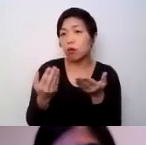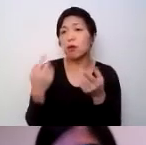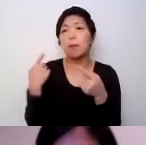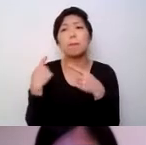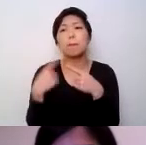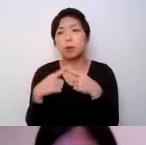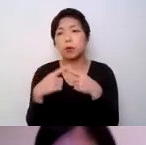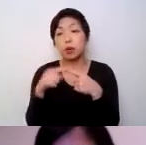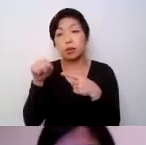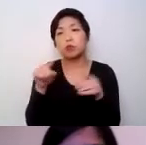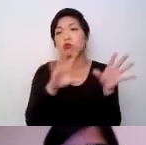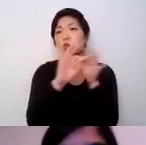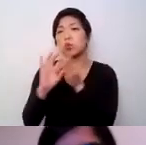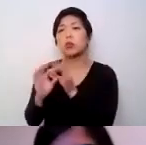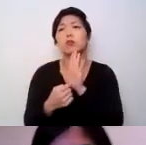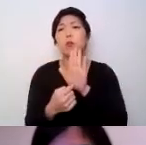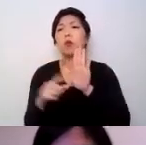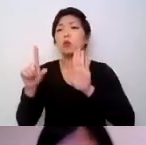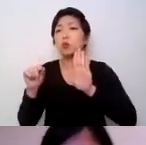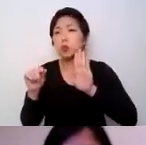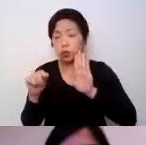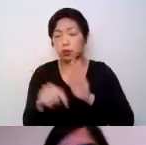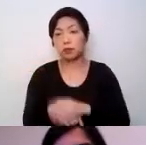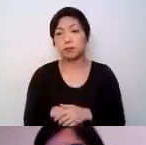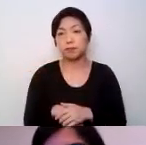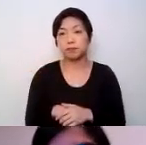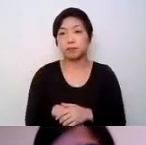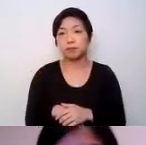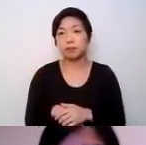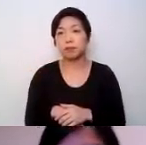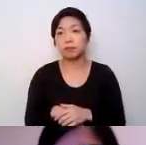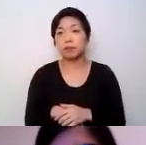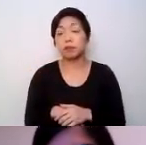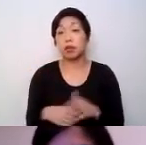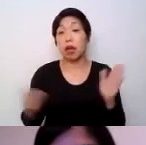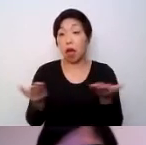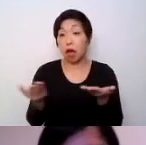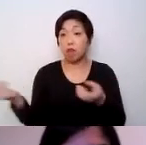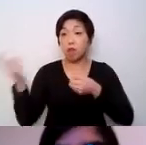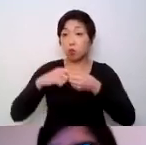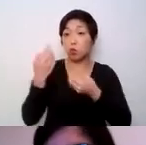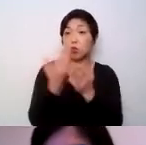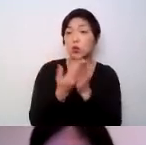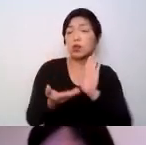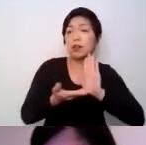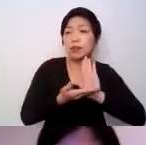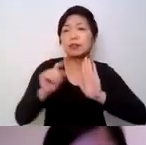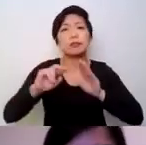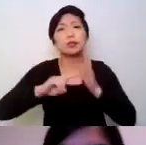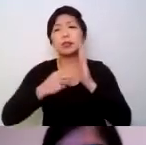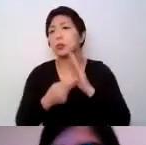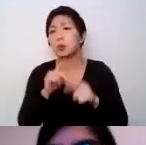diz do nosso contexto o que o resgate da Lina Bobardi nos últimos anos diz sobre o contexto atual o contexto da